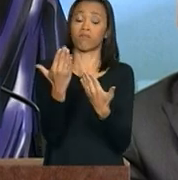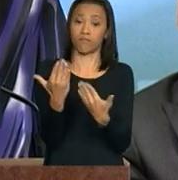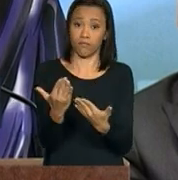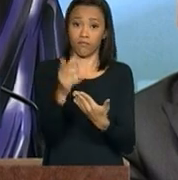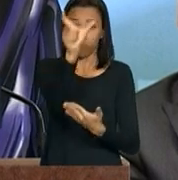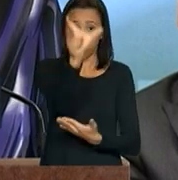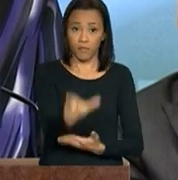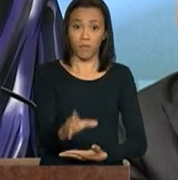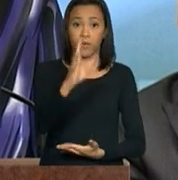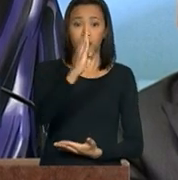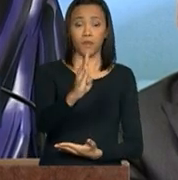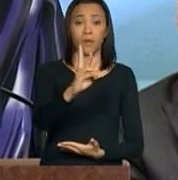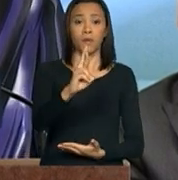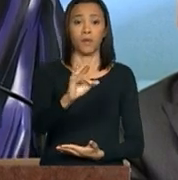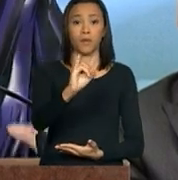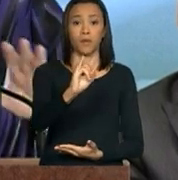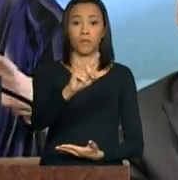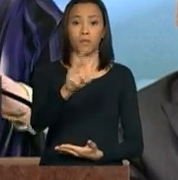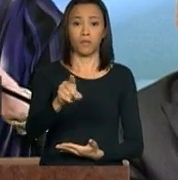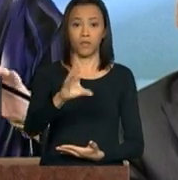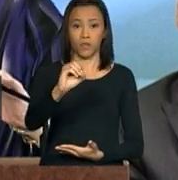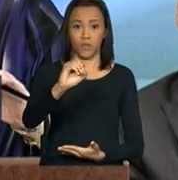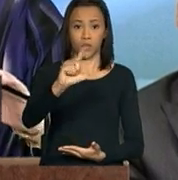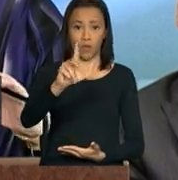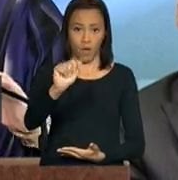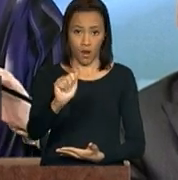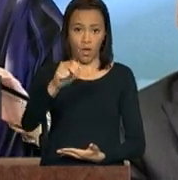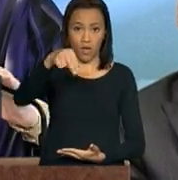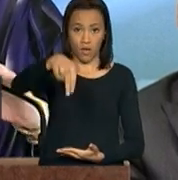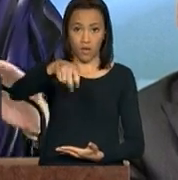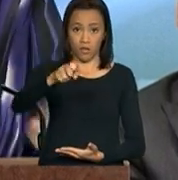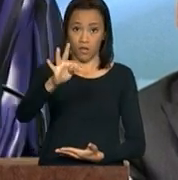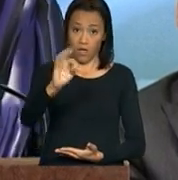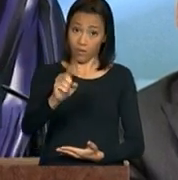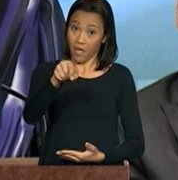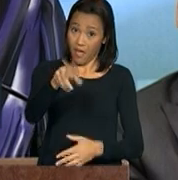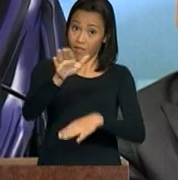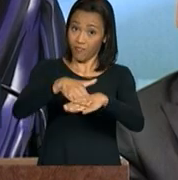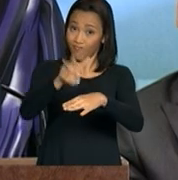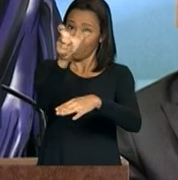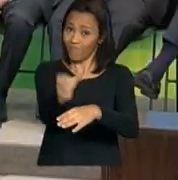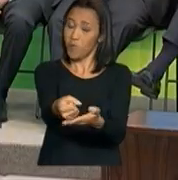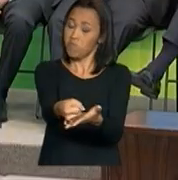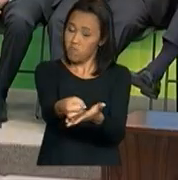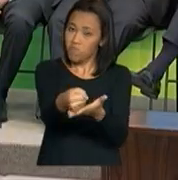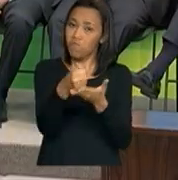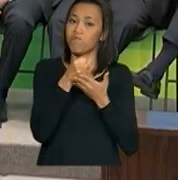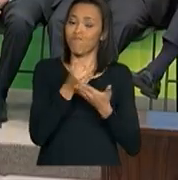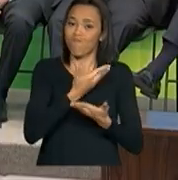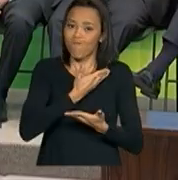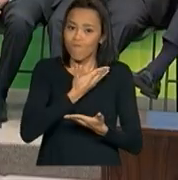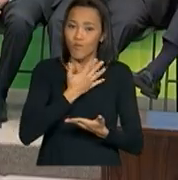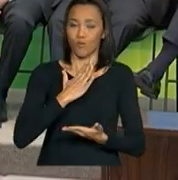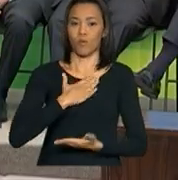pelo Brisola Neto que foi um grande parceiro do meu governo tanto durante a campanha